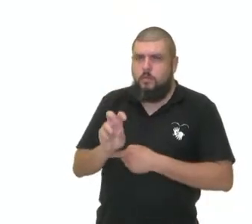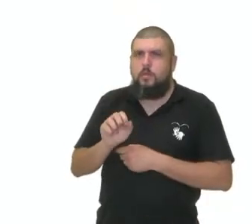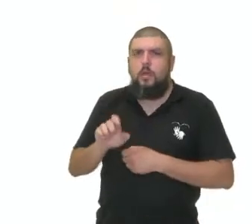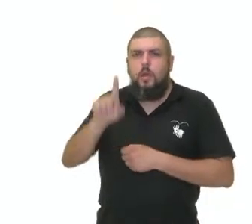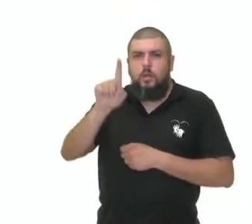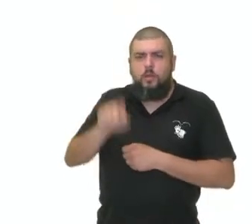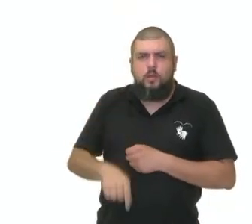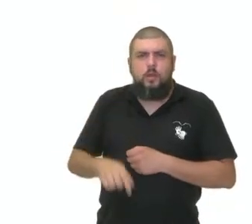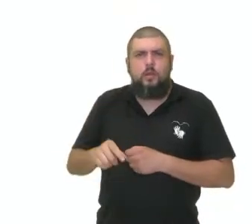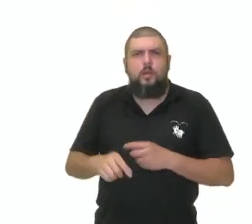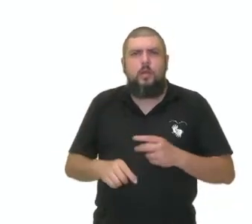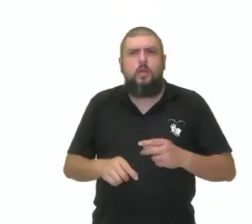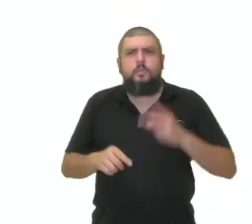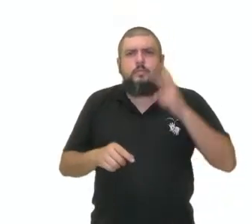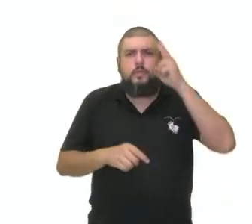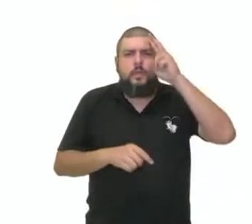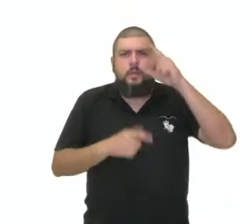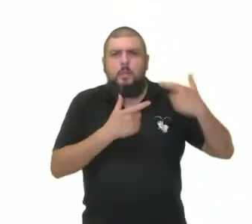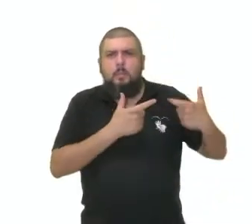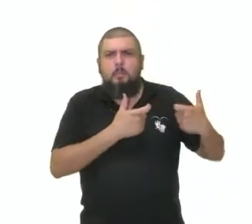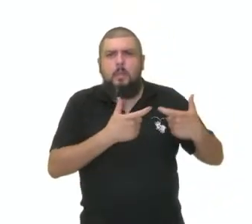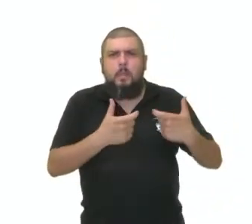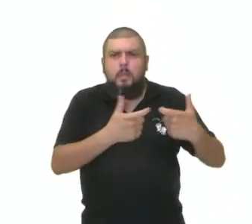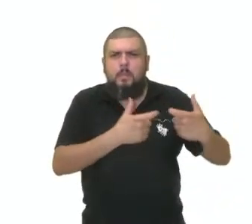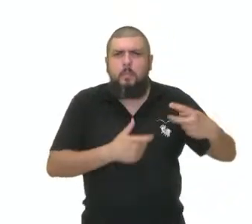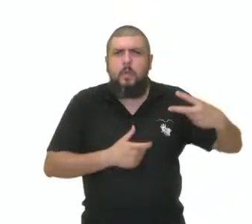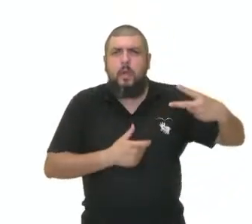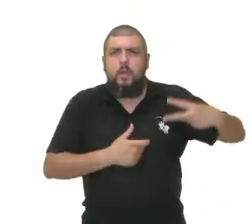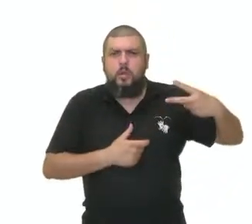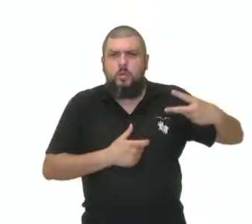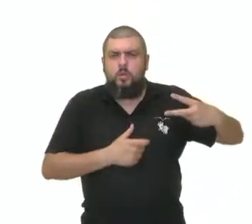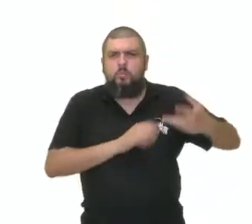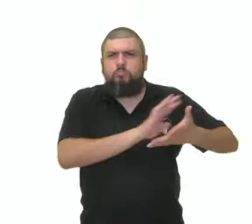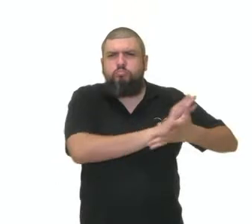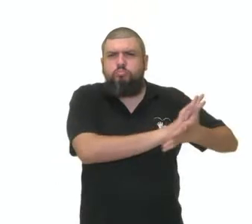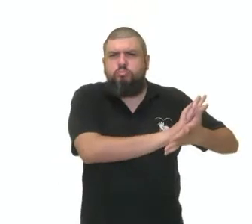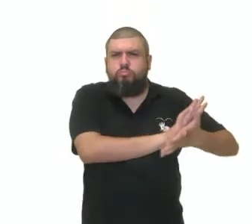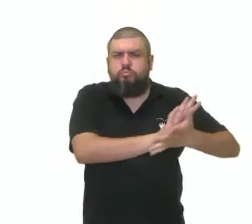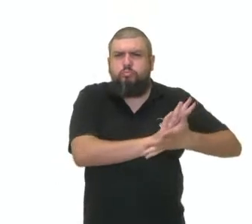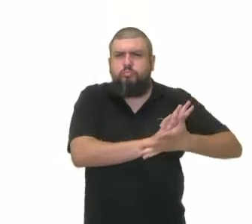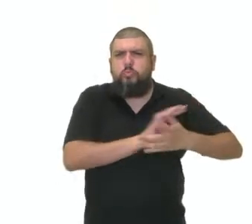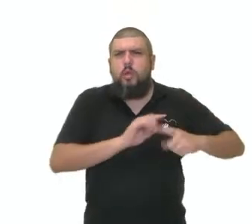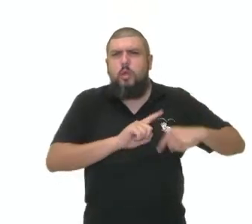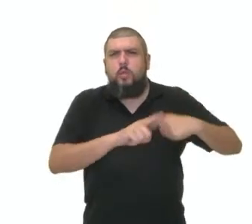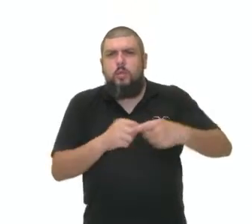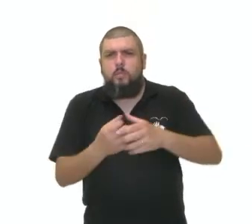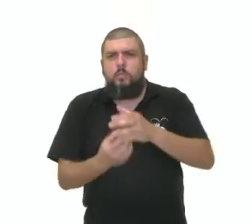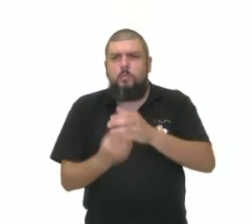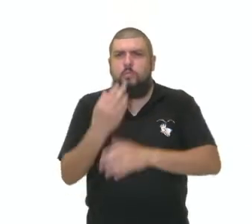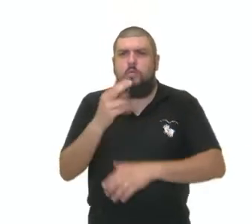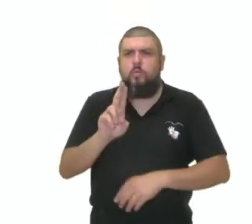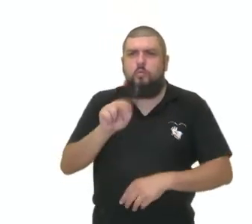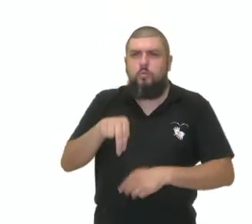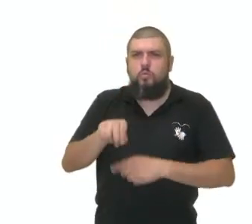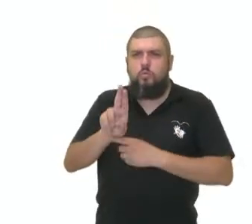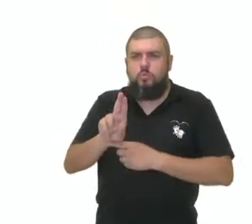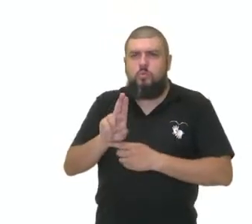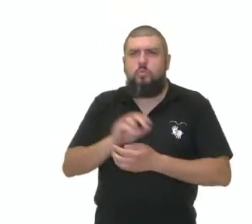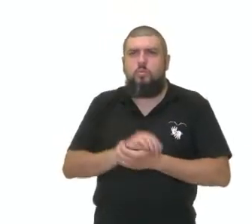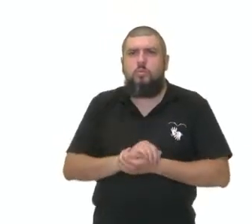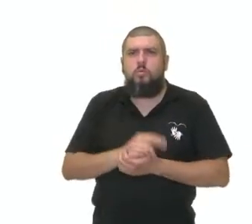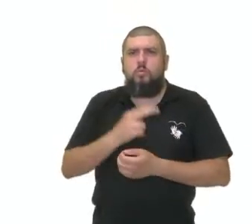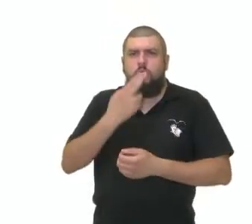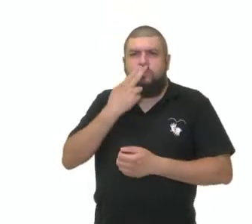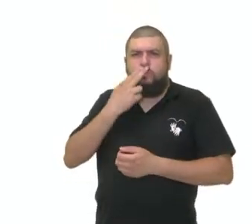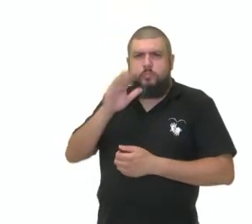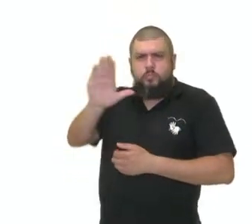horrores da Segunda Guerra Mundial, ou seja, surgiu a ONU depois da Segunda Guerra Mundial, do nazismo, do fascismo, que